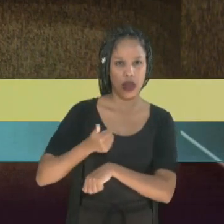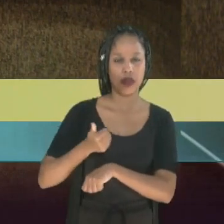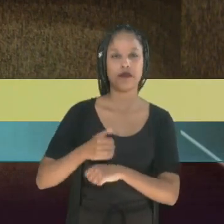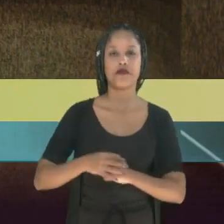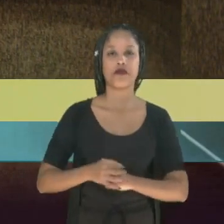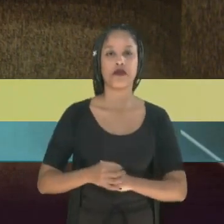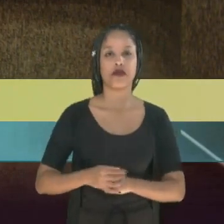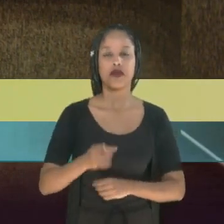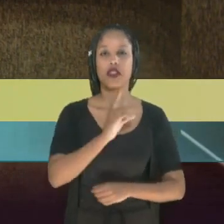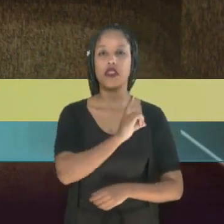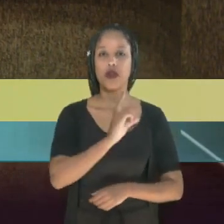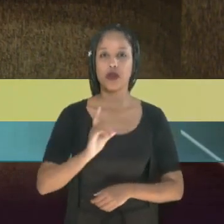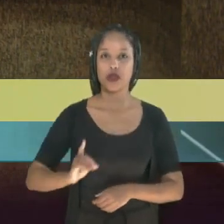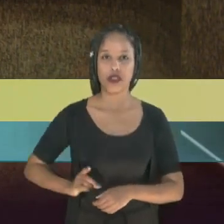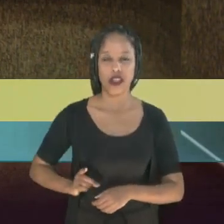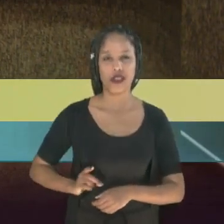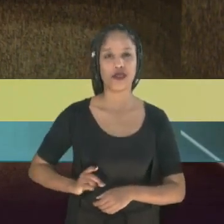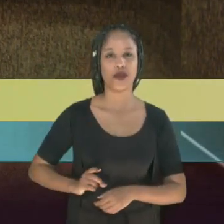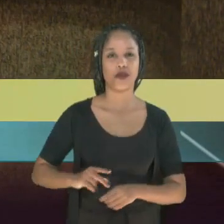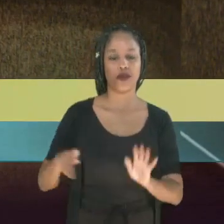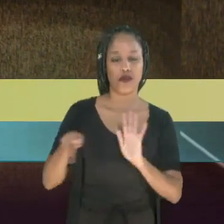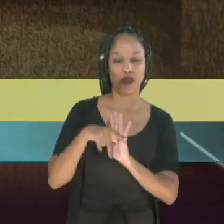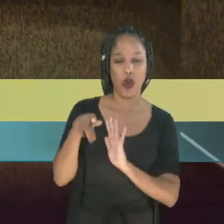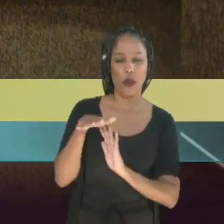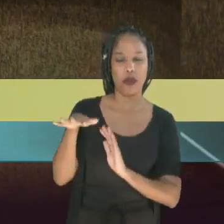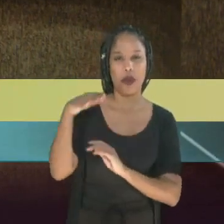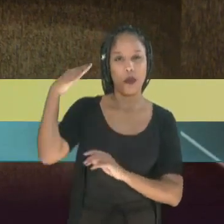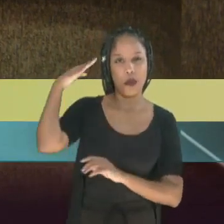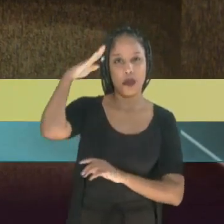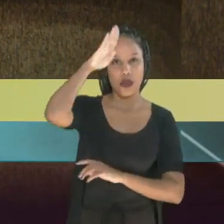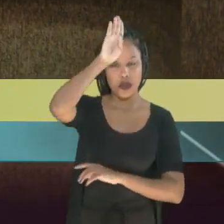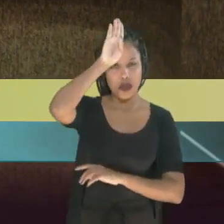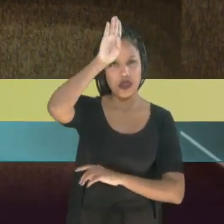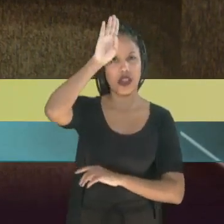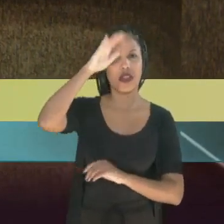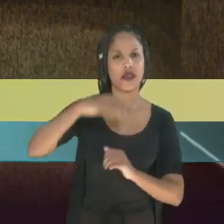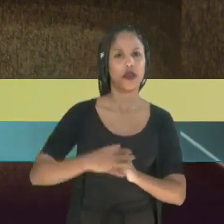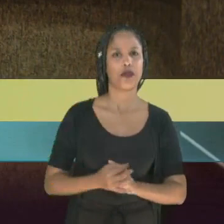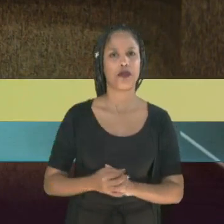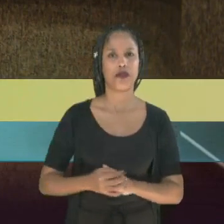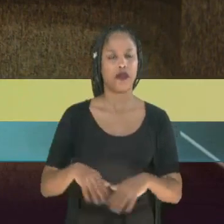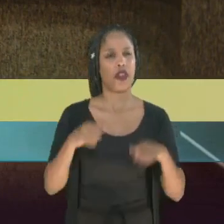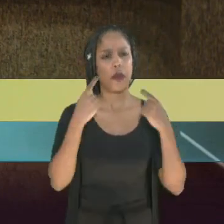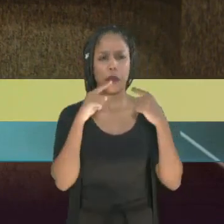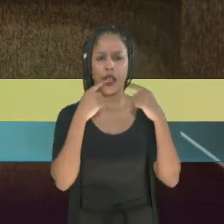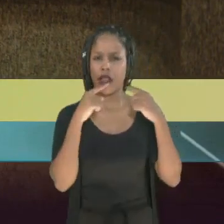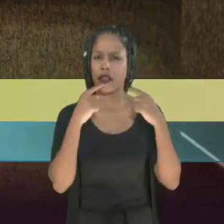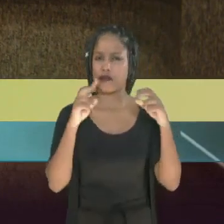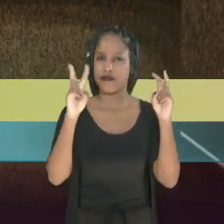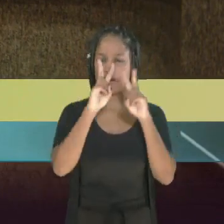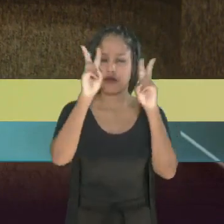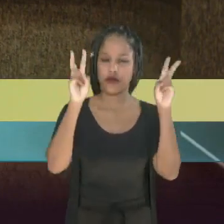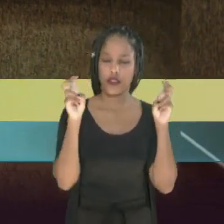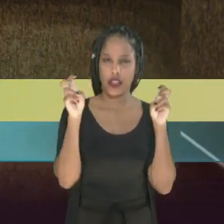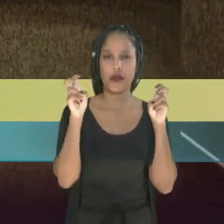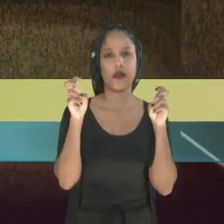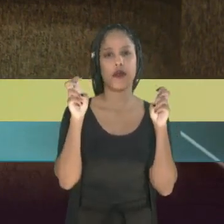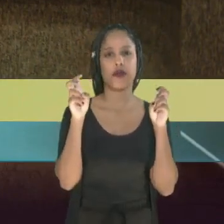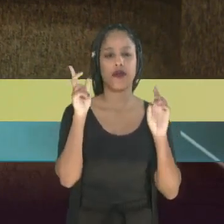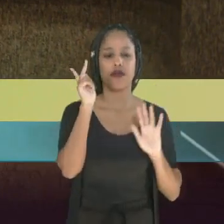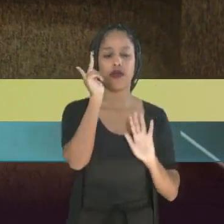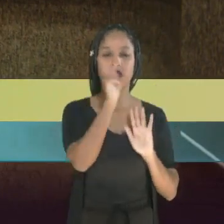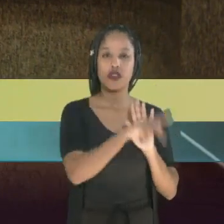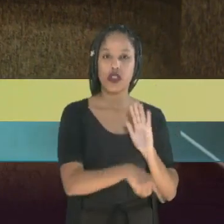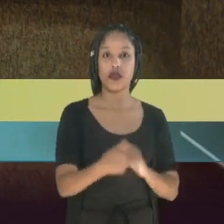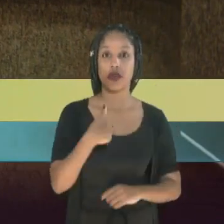o deputado bolsonarista fez ou trouxe a discussão aqui para o plenário de um projeto